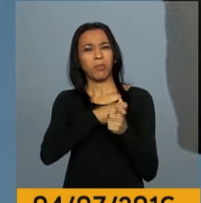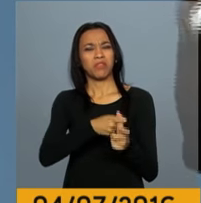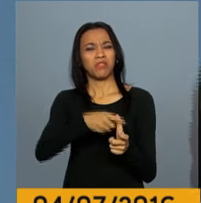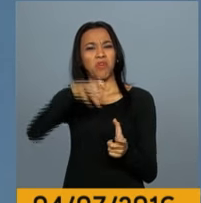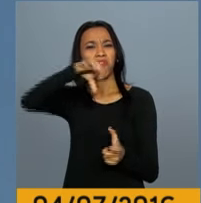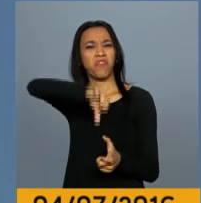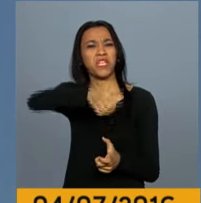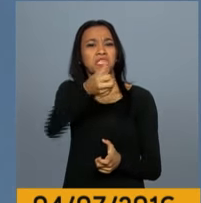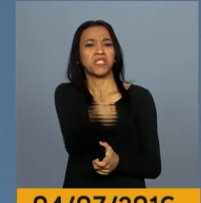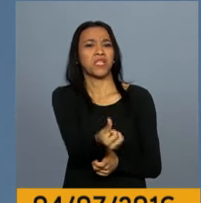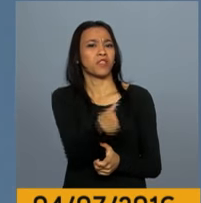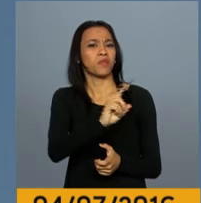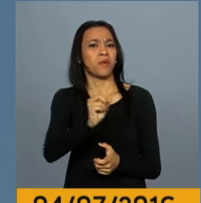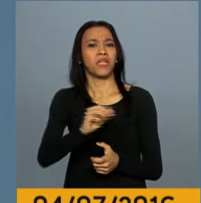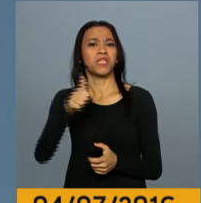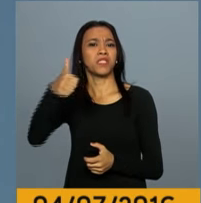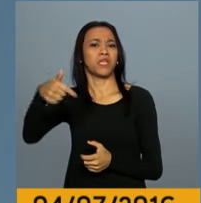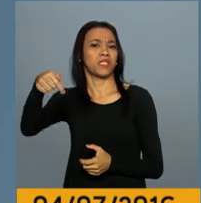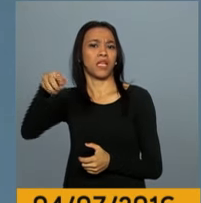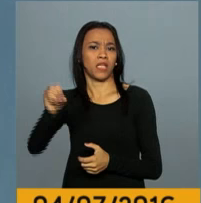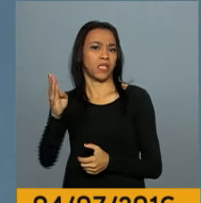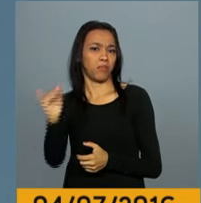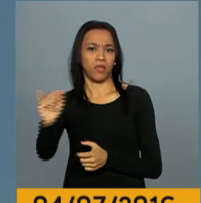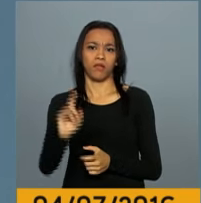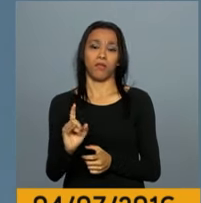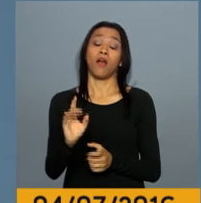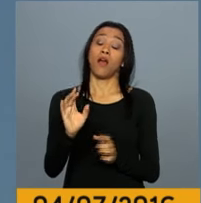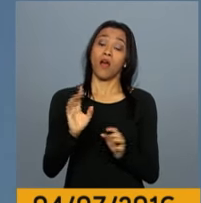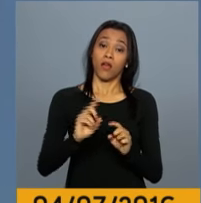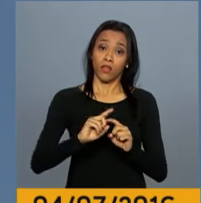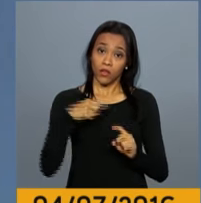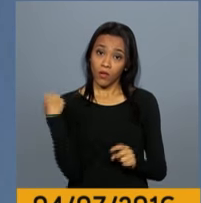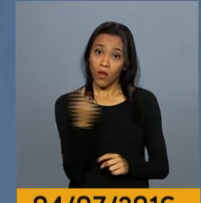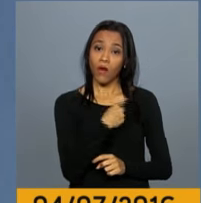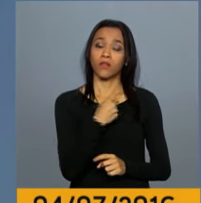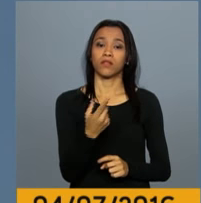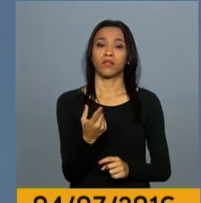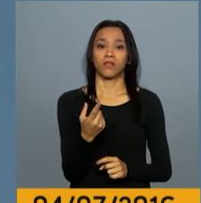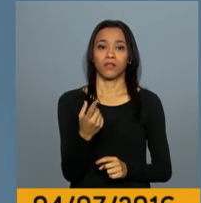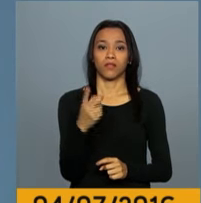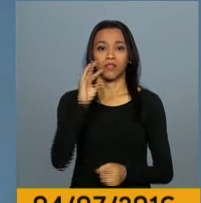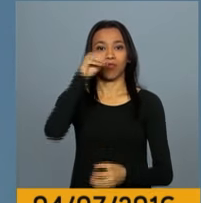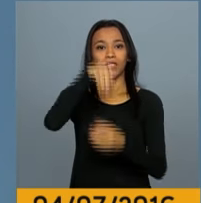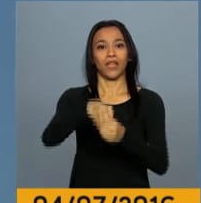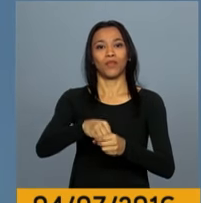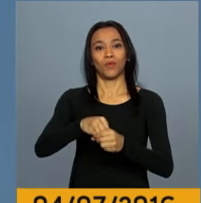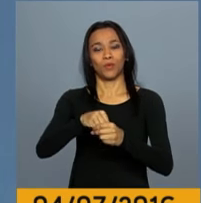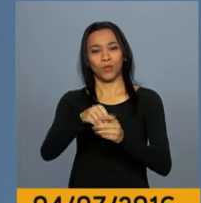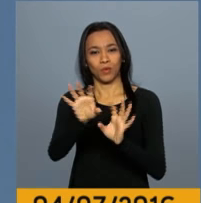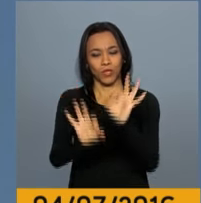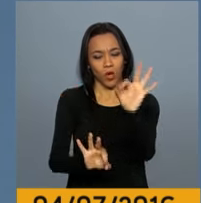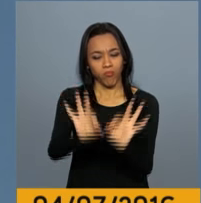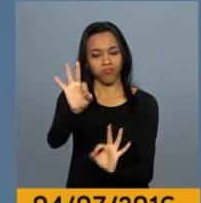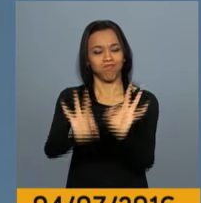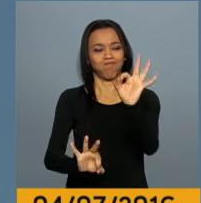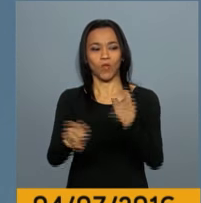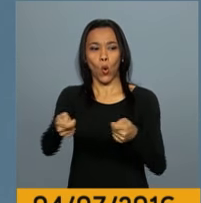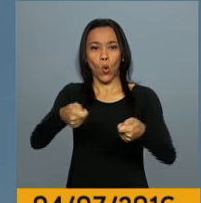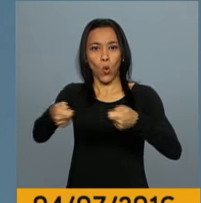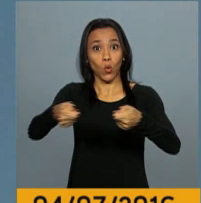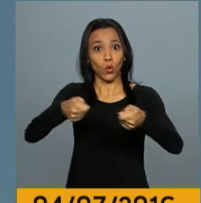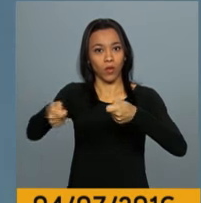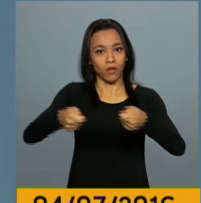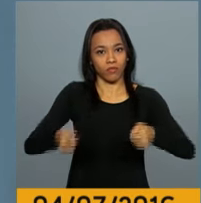nem é o de 170 bilhões. Então, nós estamos num sistema de muita contenção.